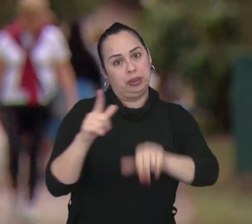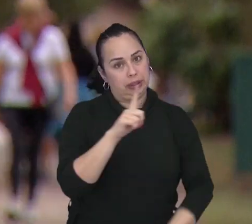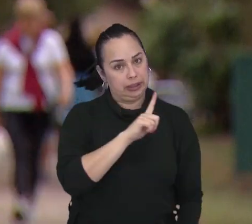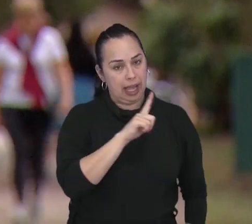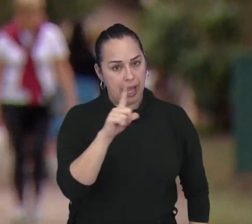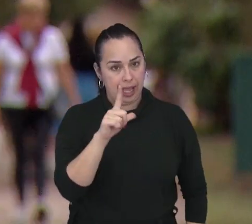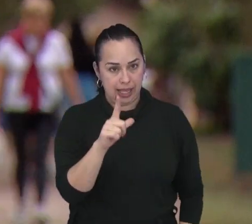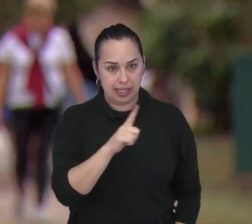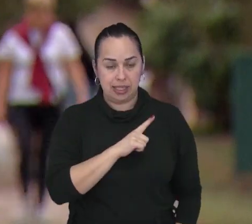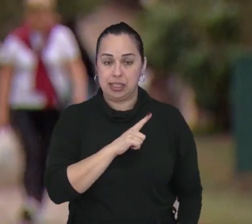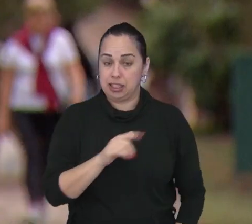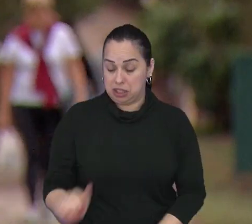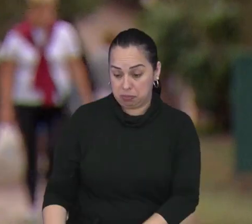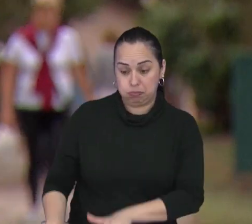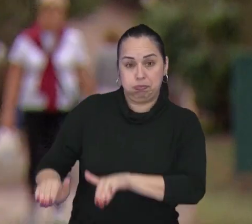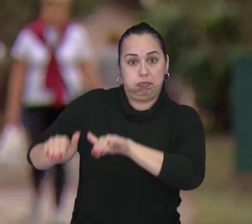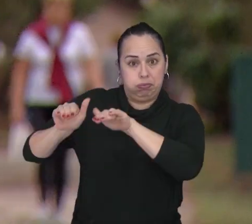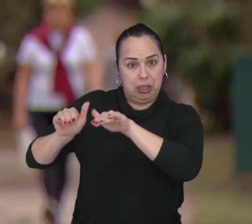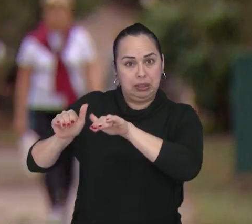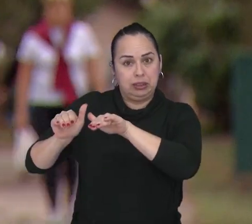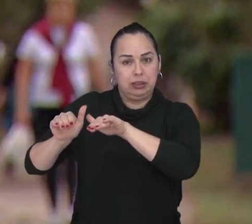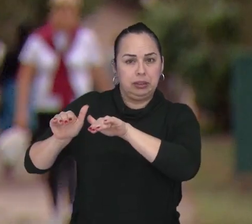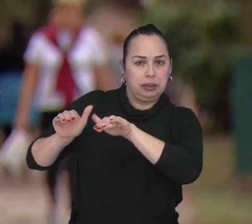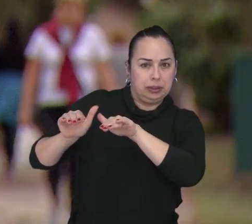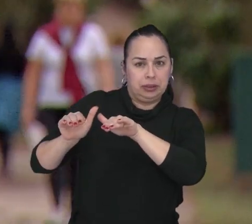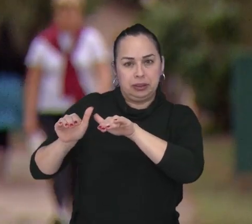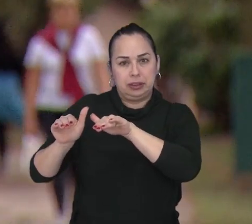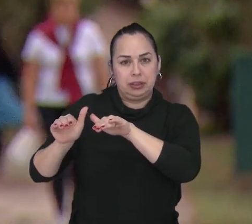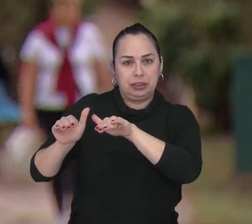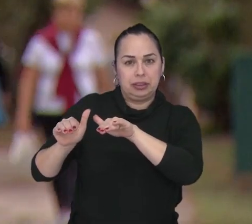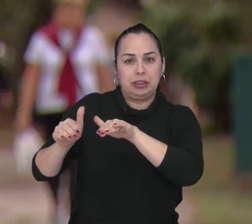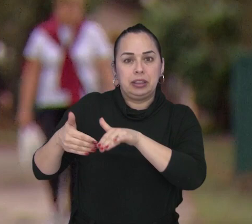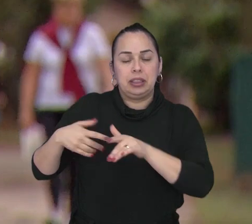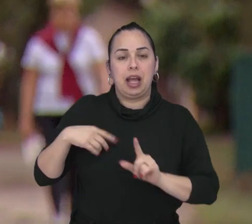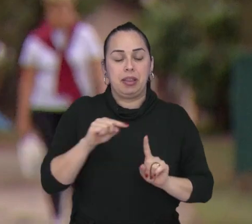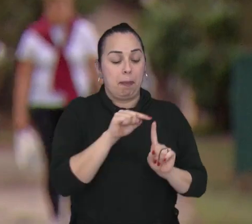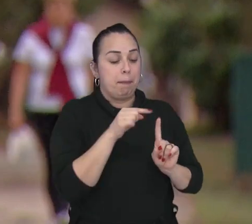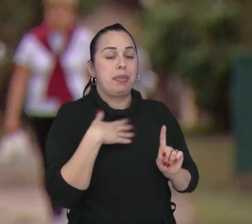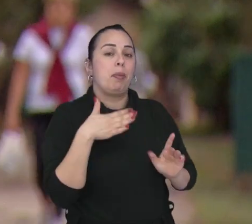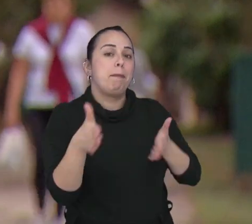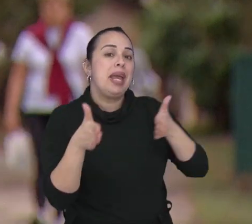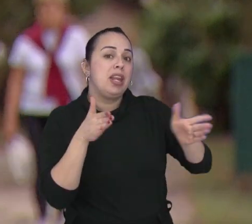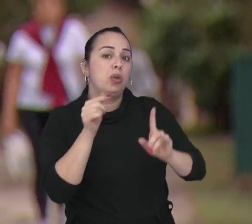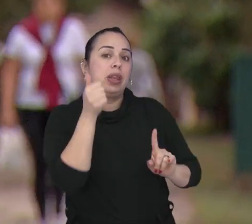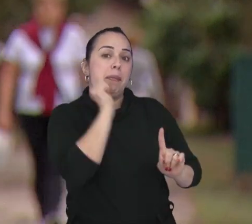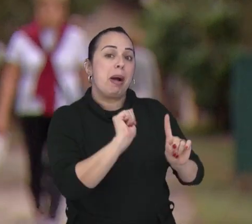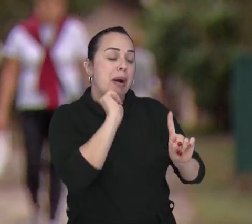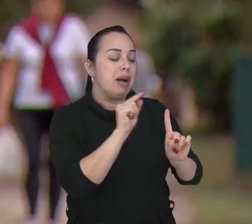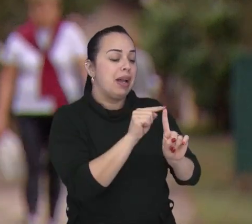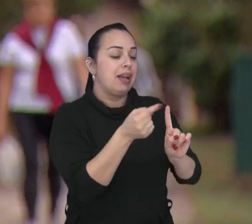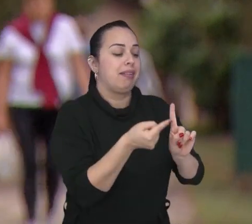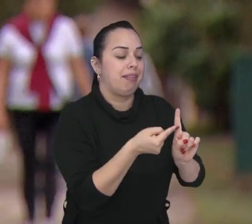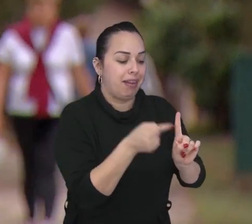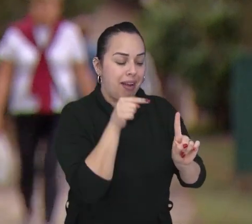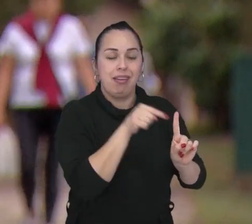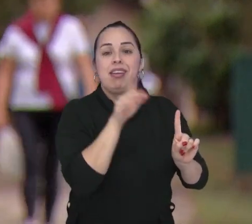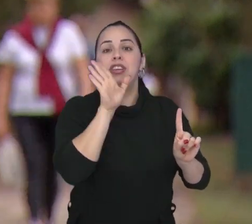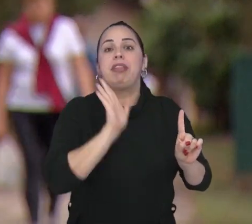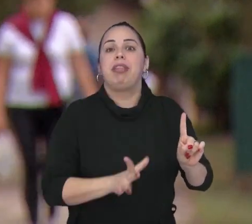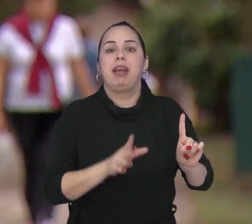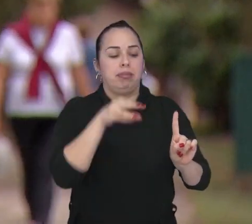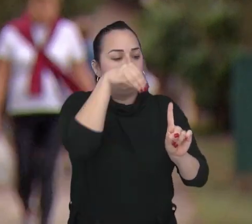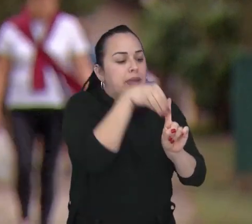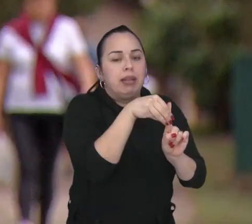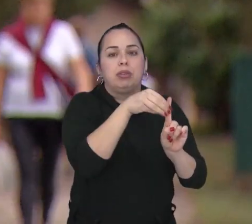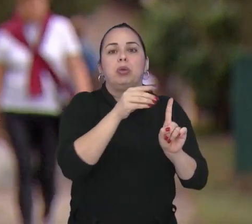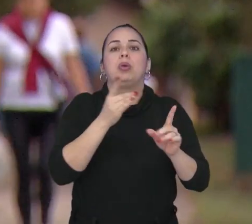mundo tem e tem desde cedo por volta da 13ª semana da gestação a glândula que regula o nosso metabolismo já